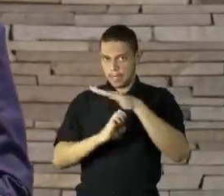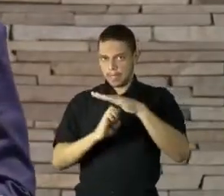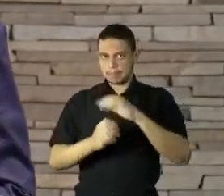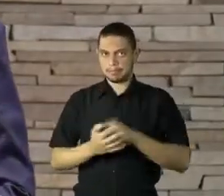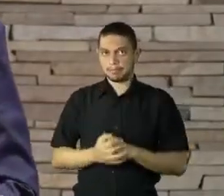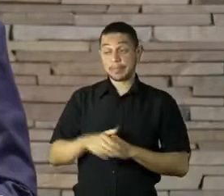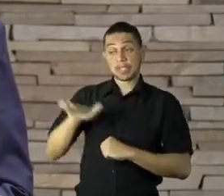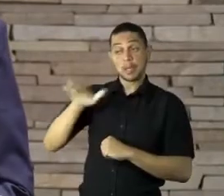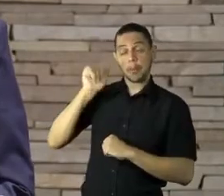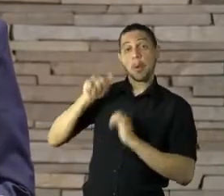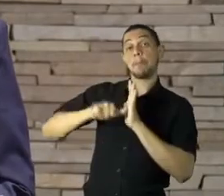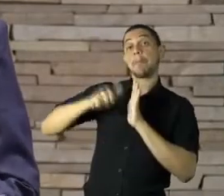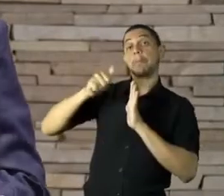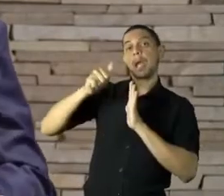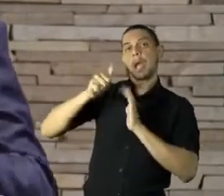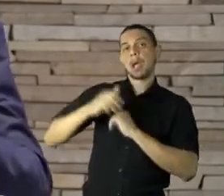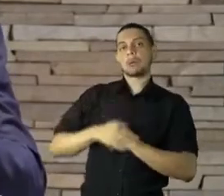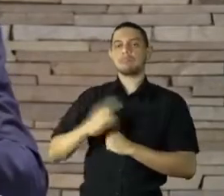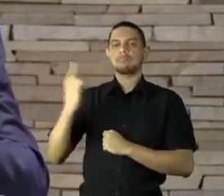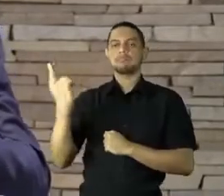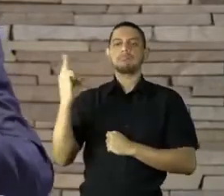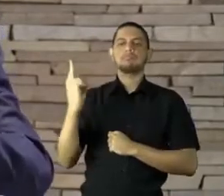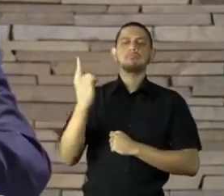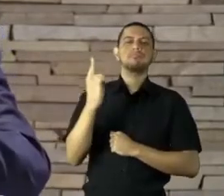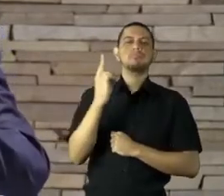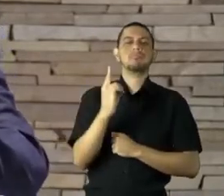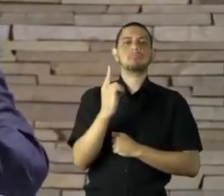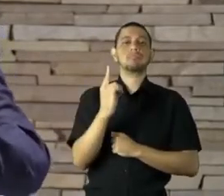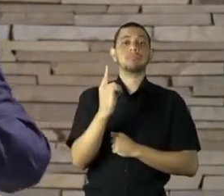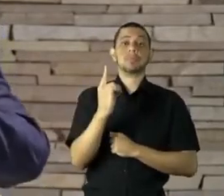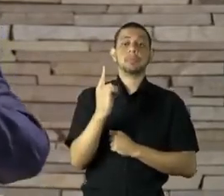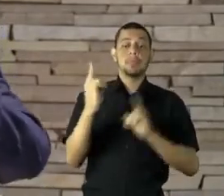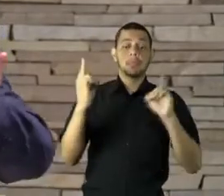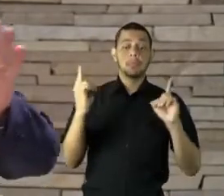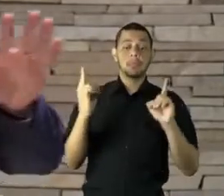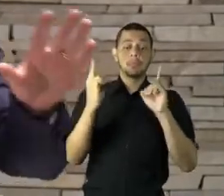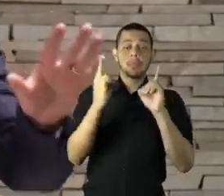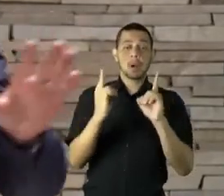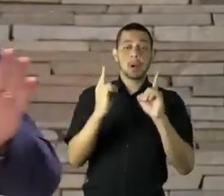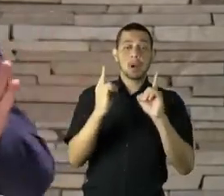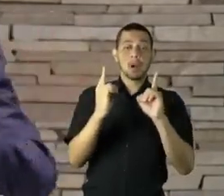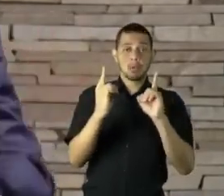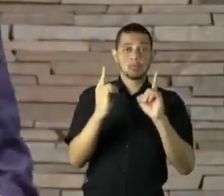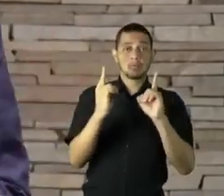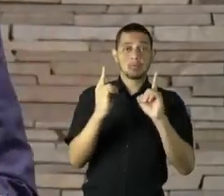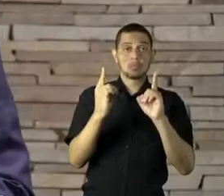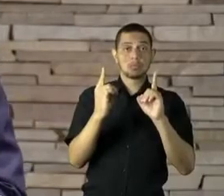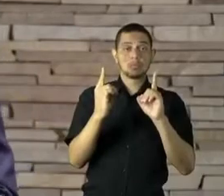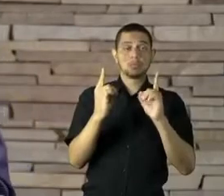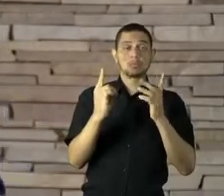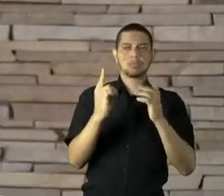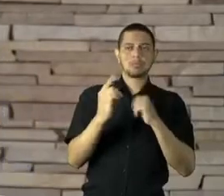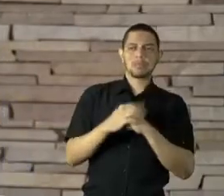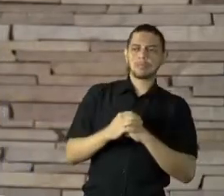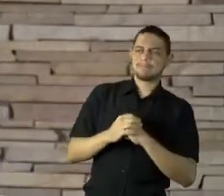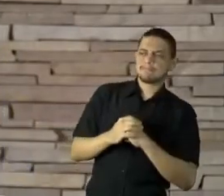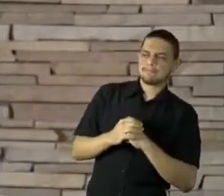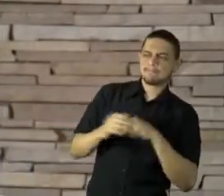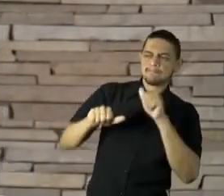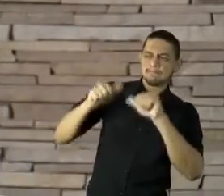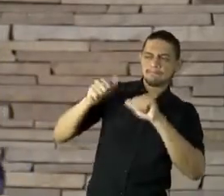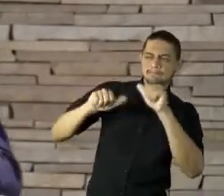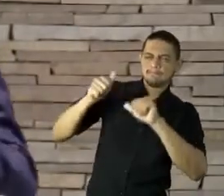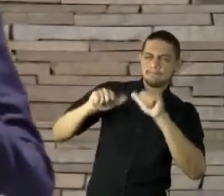então foi chamado e quando ele entrou diante ali do gerente da Banca dos outros que estavam para avaliá-lo